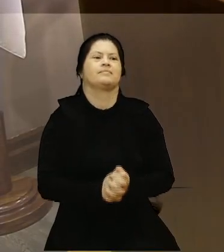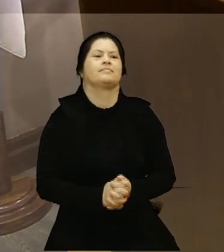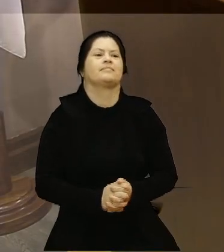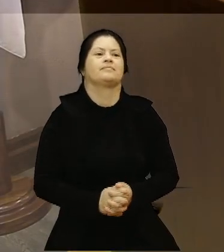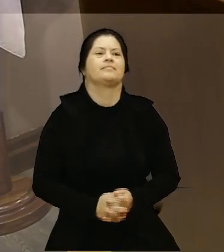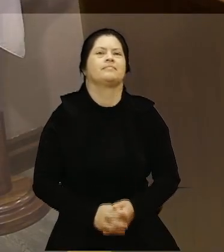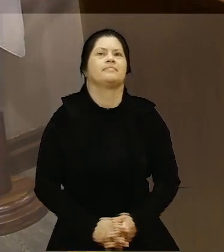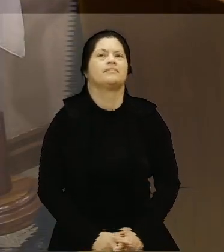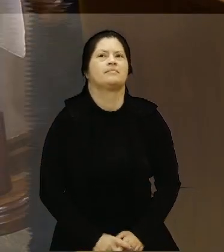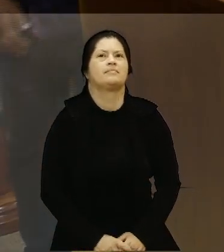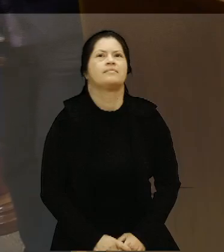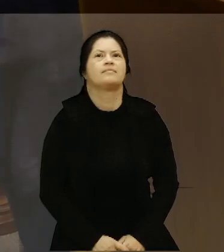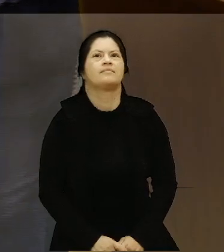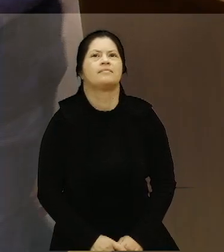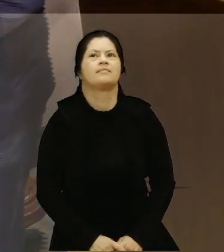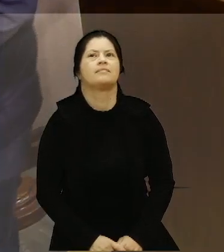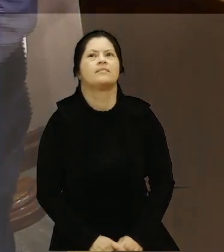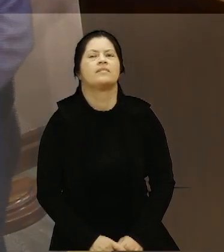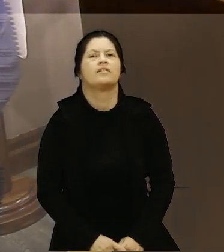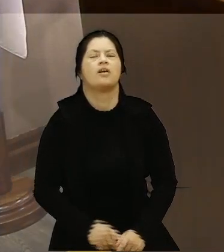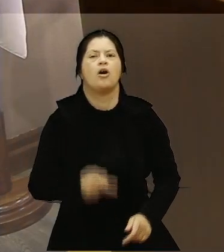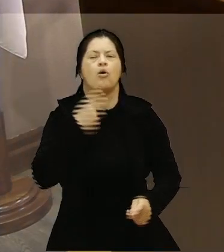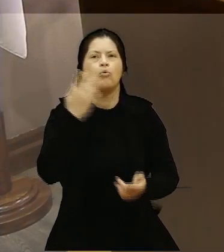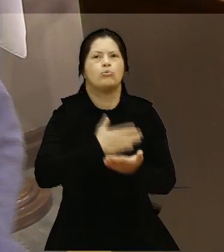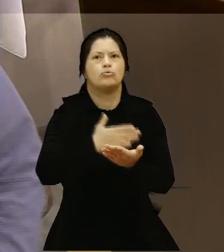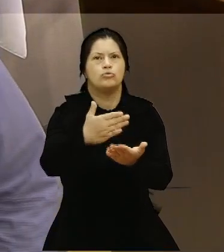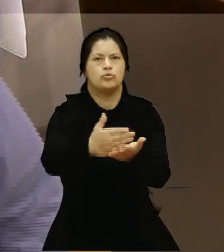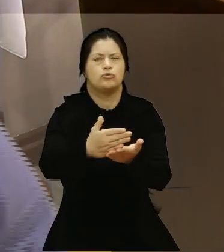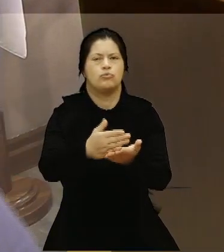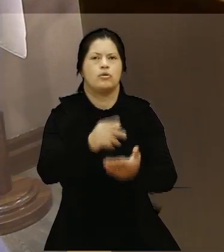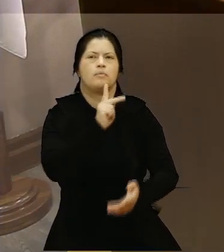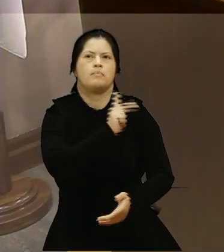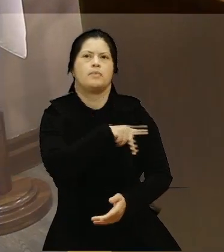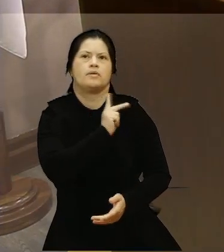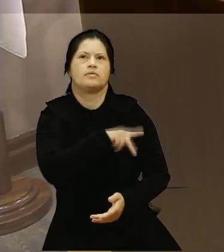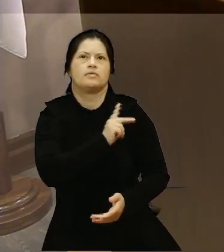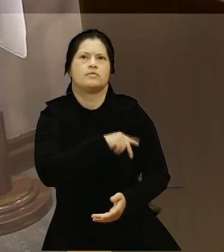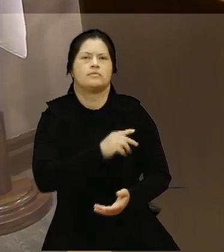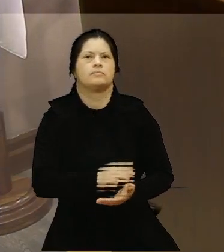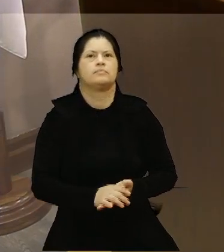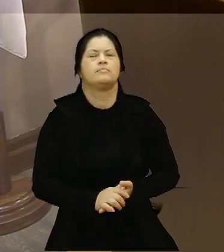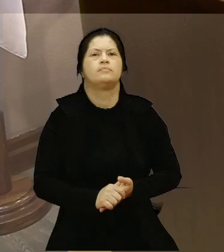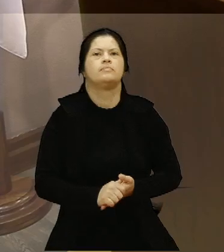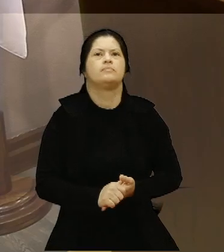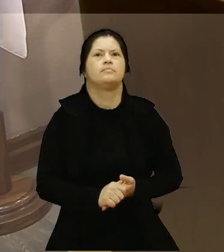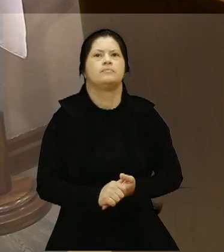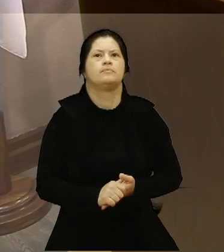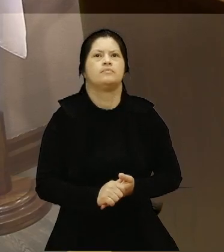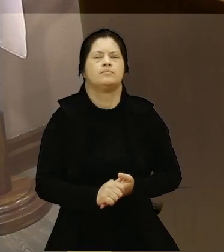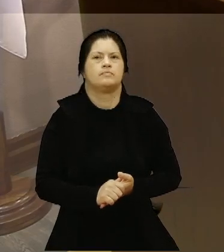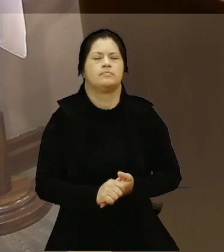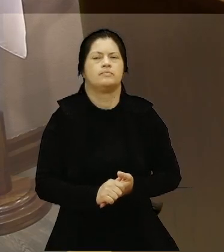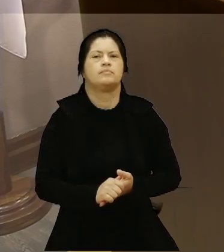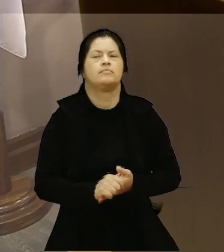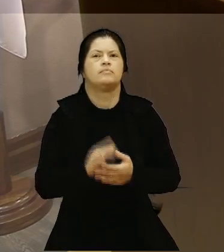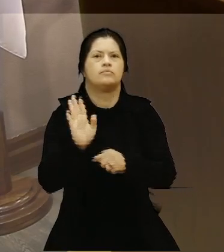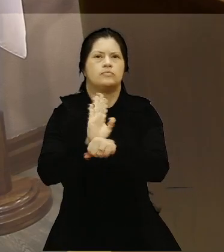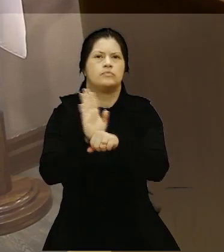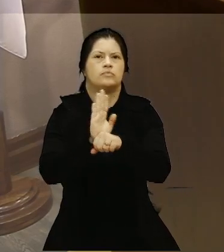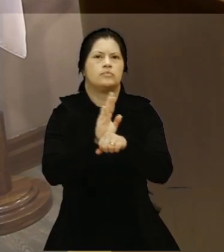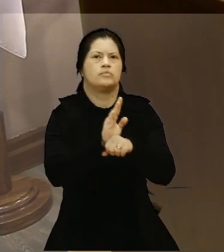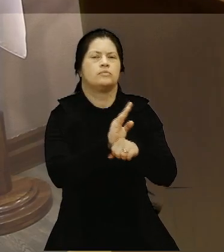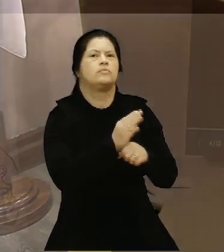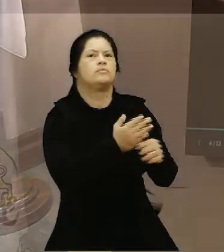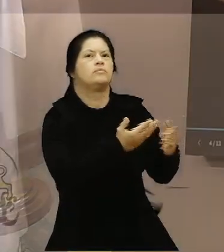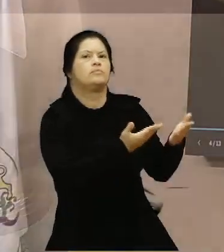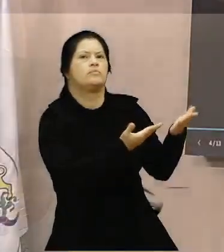Seguindo em sessão ordinária, a fala do vereador Pedro Rodrigues em grande expediente. Pode soltar o vídeo, por favor. Entrada do